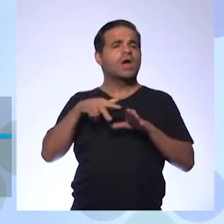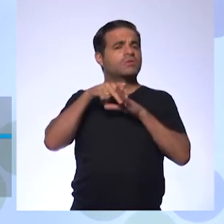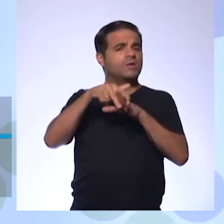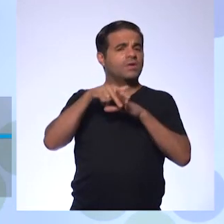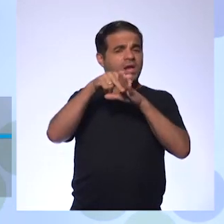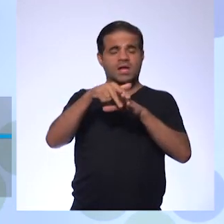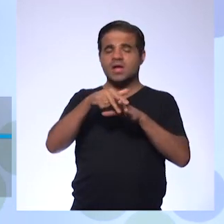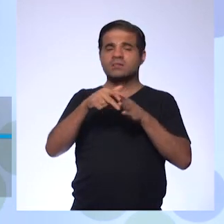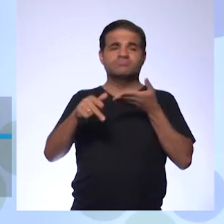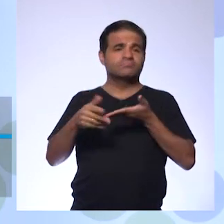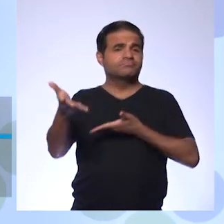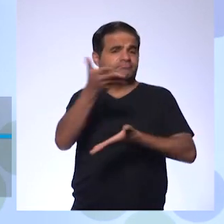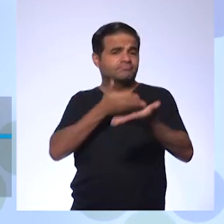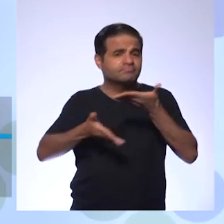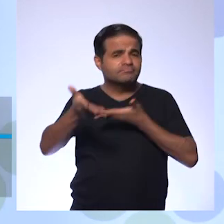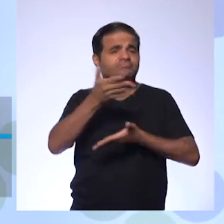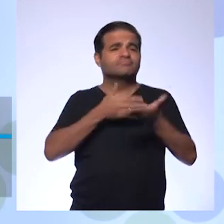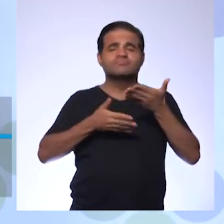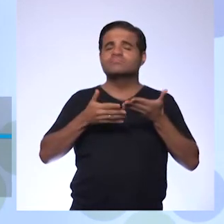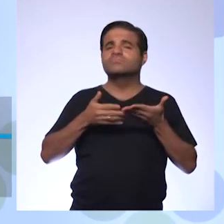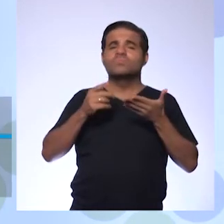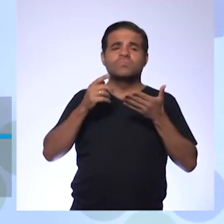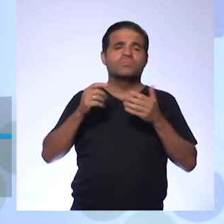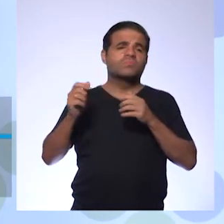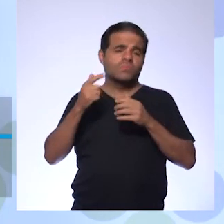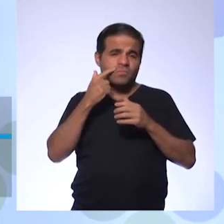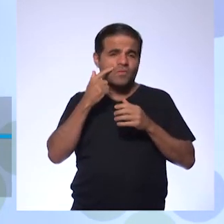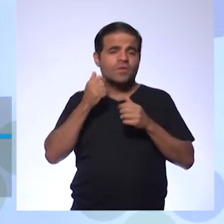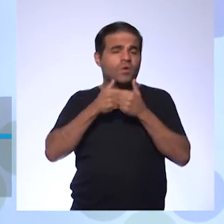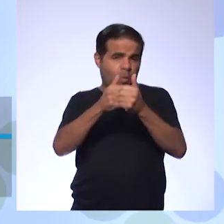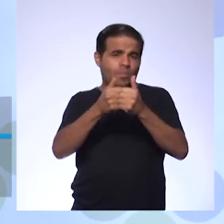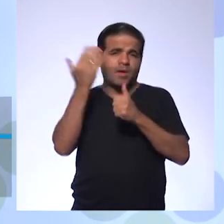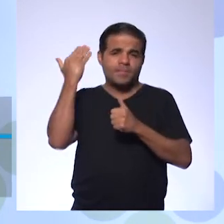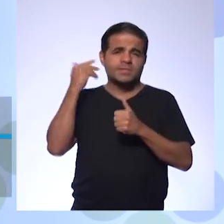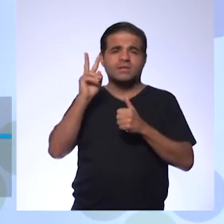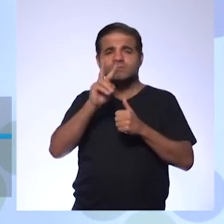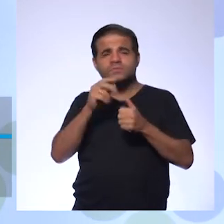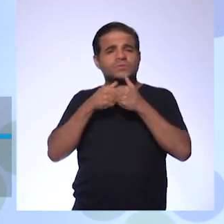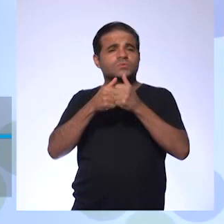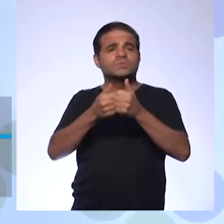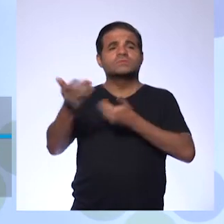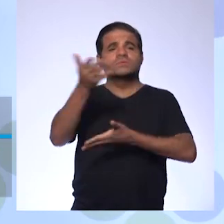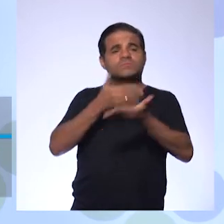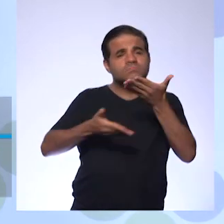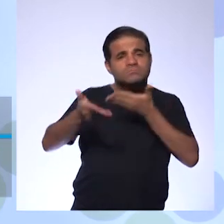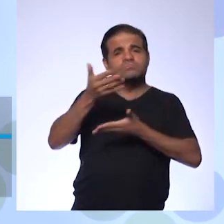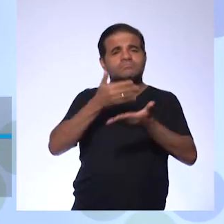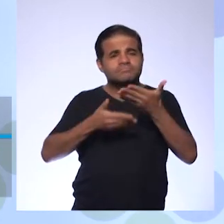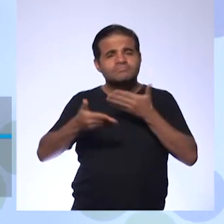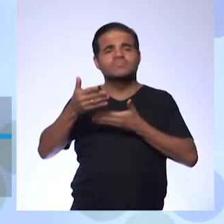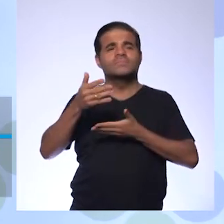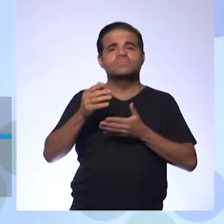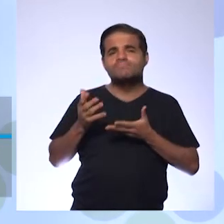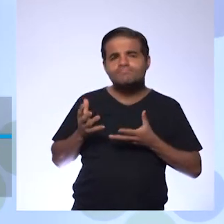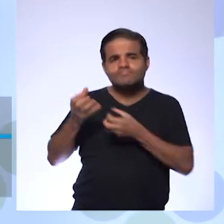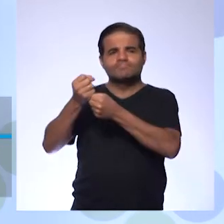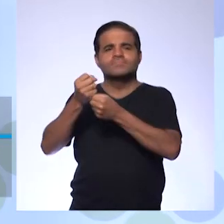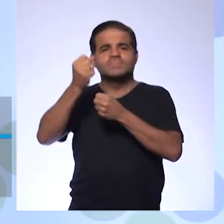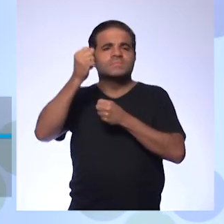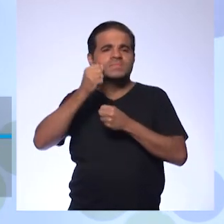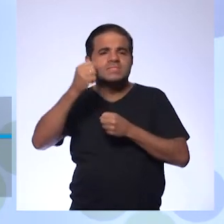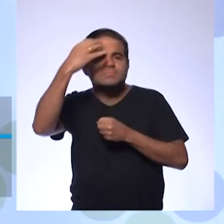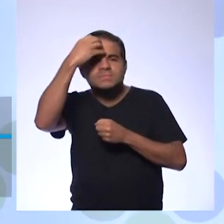cavaleiros que vão resgatar, quase em todo o episódio, pelo menos onde eu acompanhava, né, resgatar a Atena, é isso, são cavaleiros que vão resgatar a